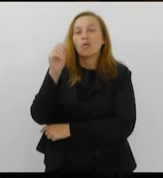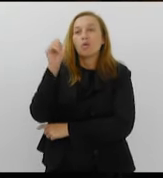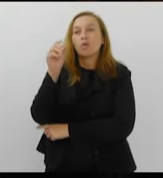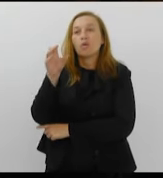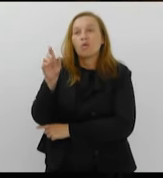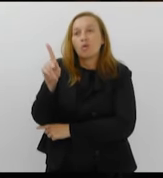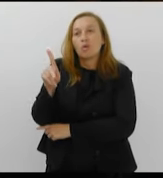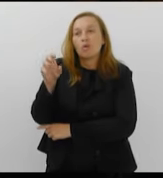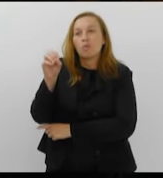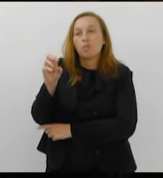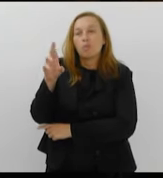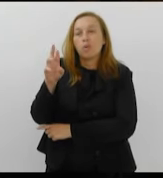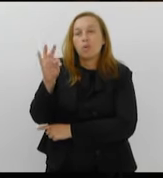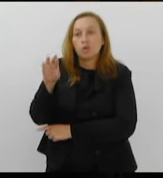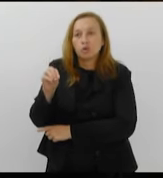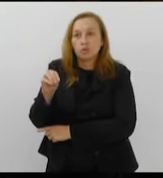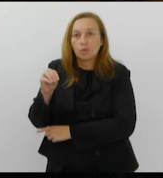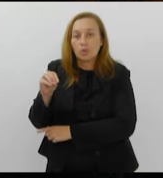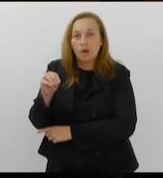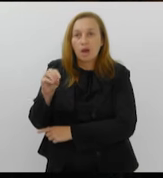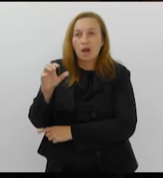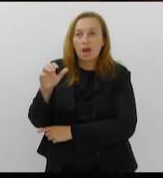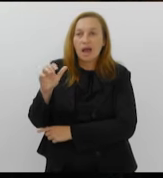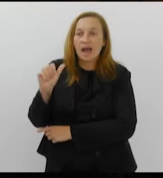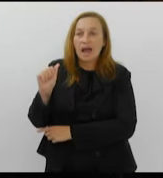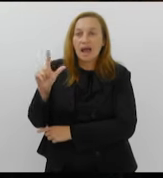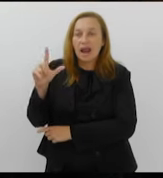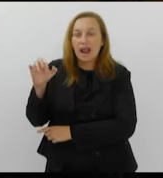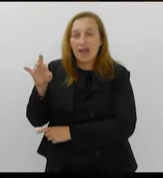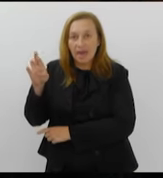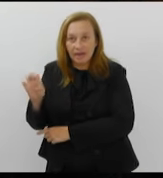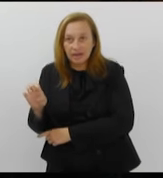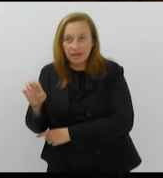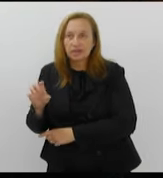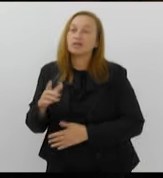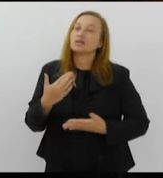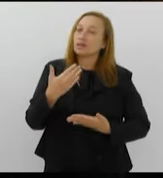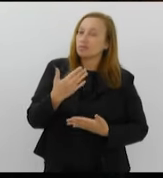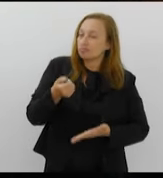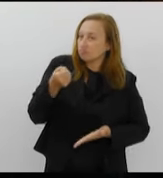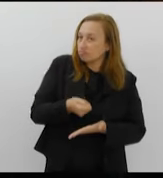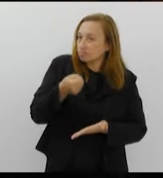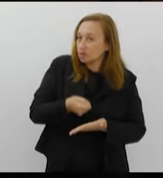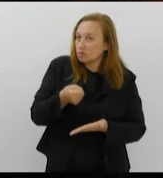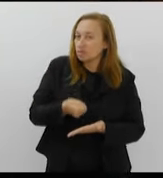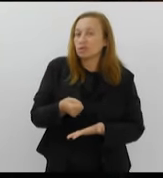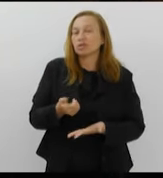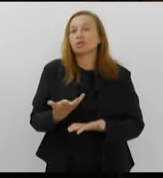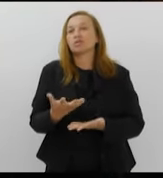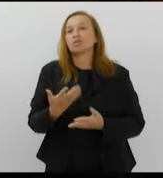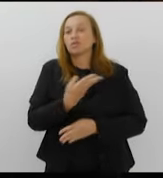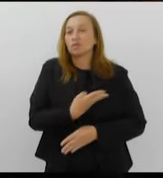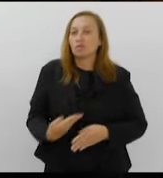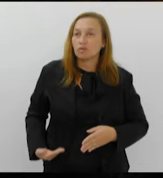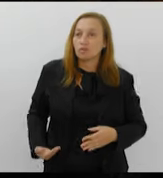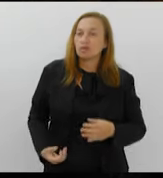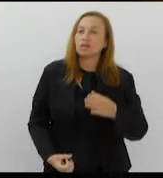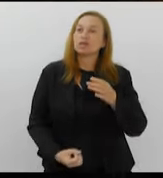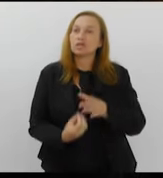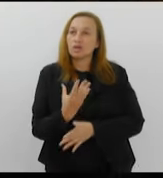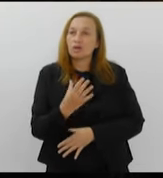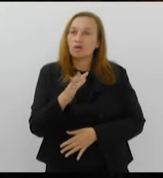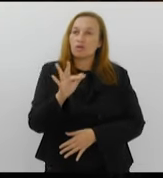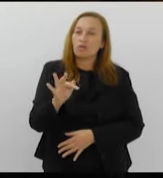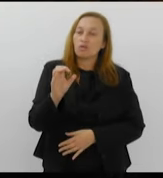o governo para instalar o Fórum Clima Rio, para ter um inventário atualizado